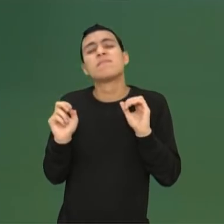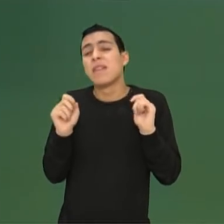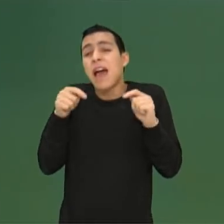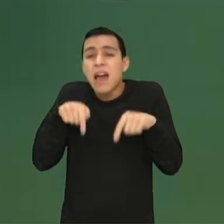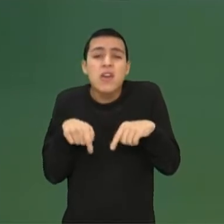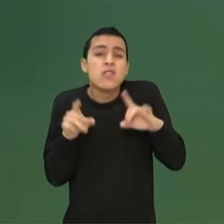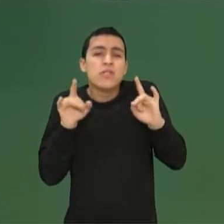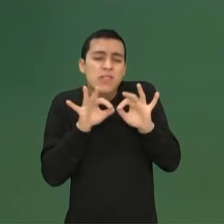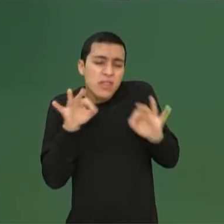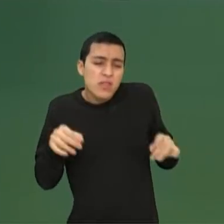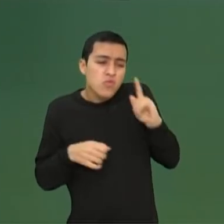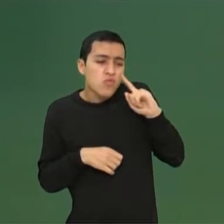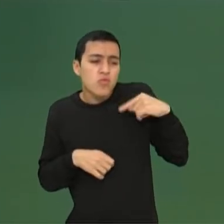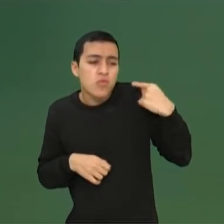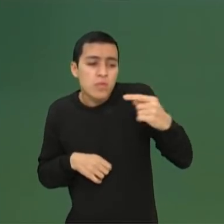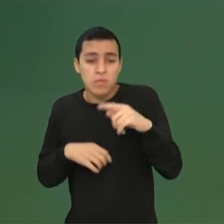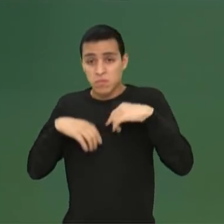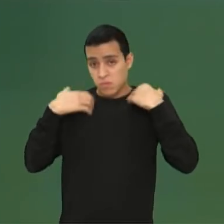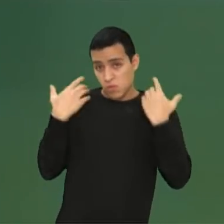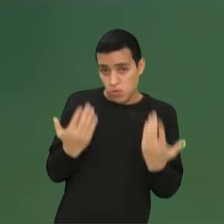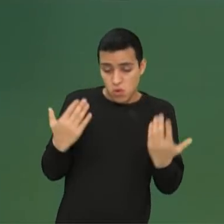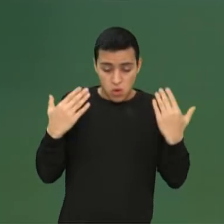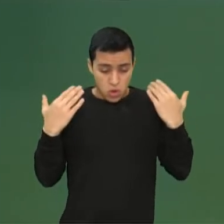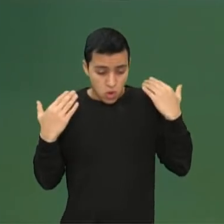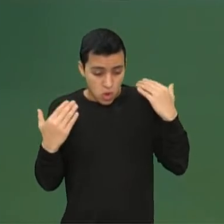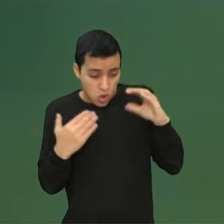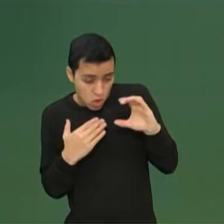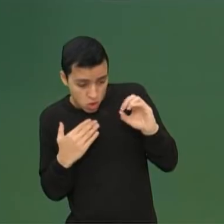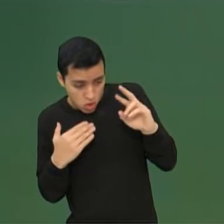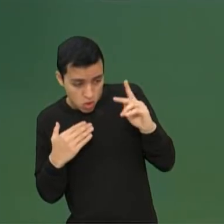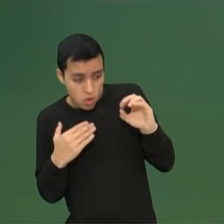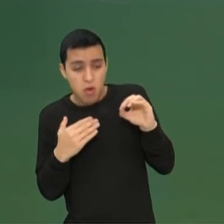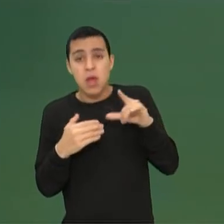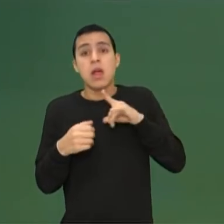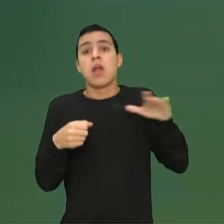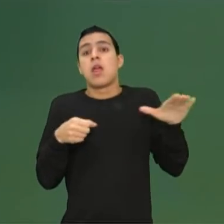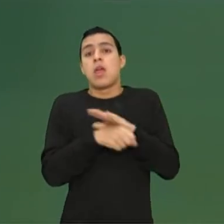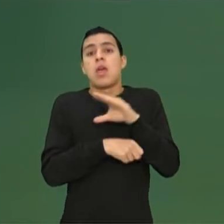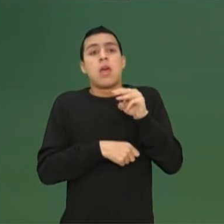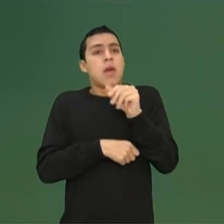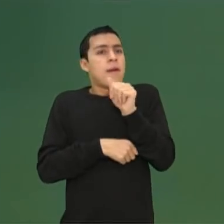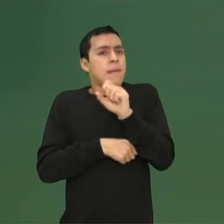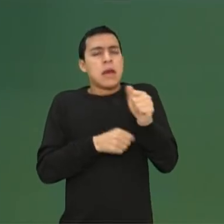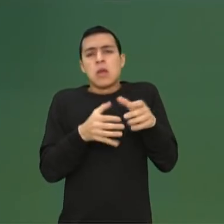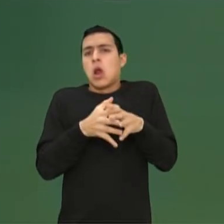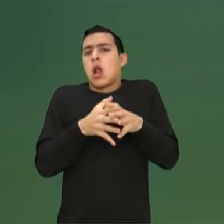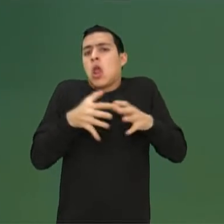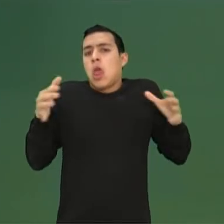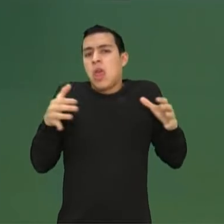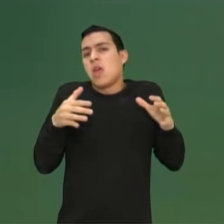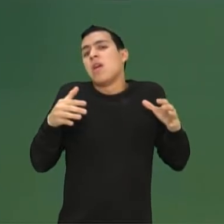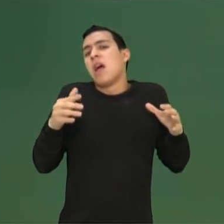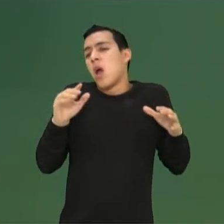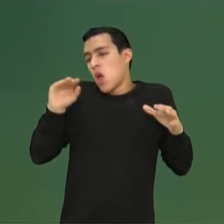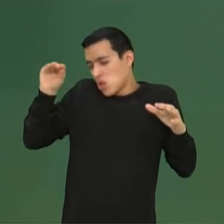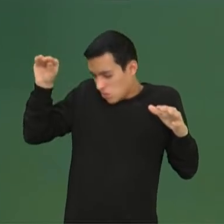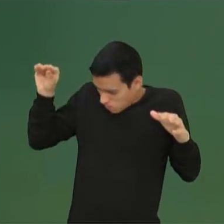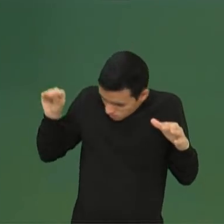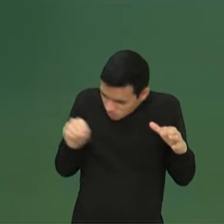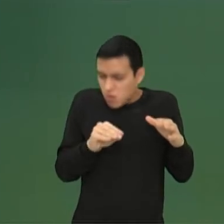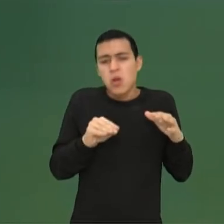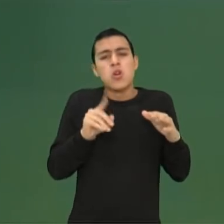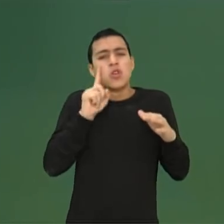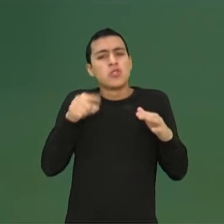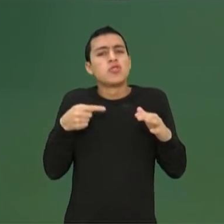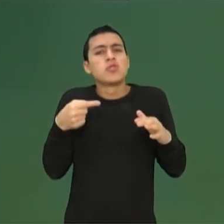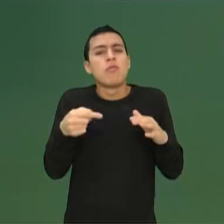do cotidiano. Então, quando um corpo tem muita massa, nós utilizamos no